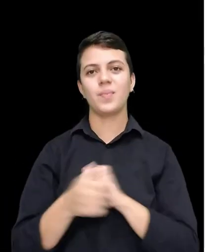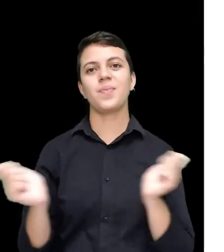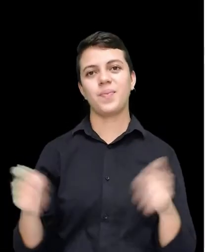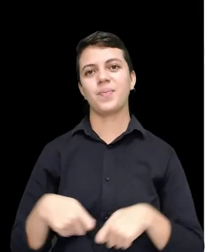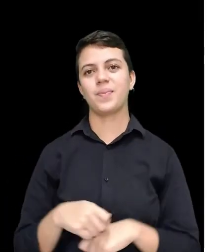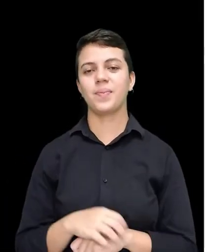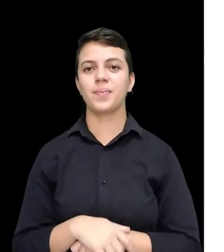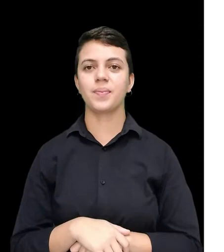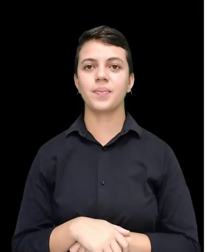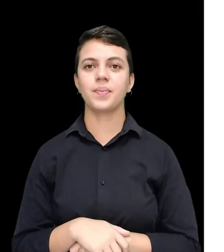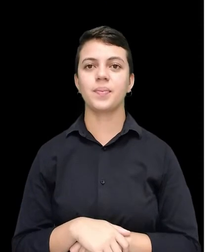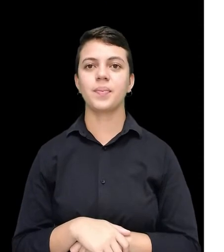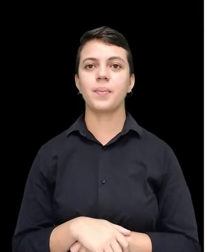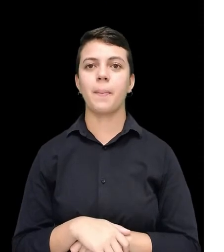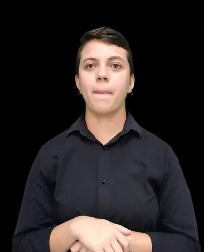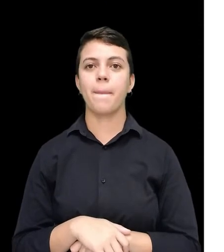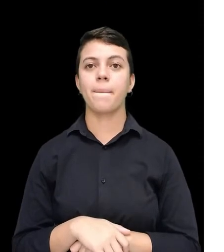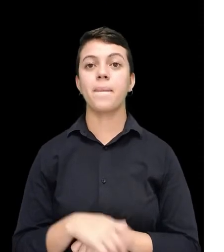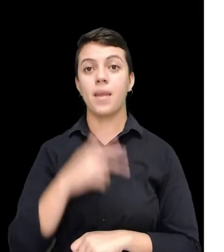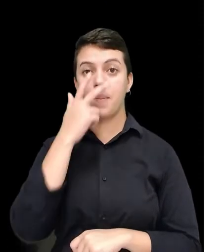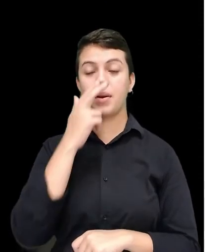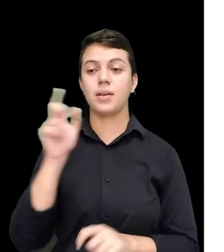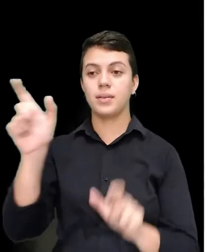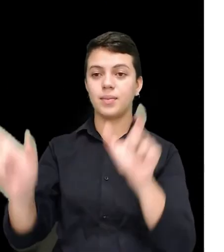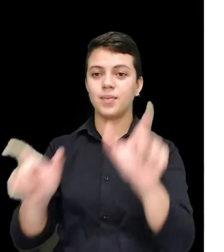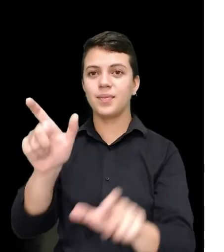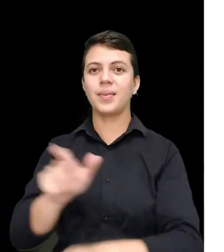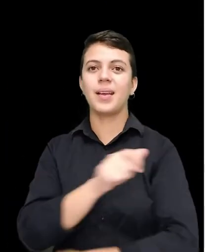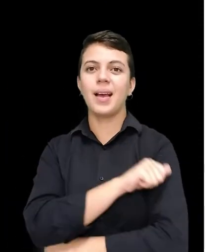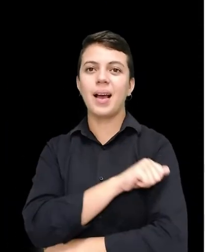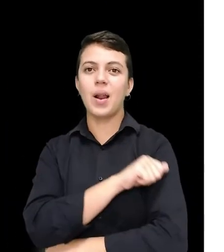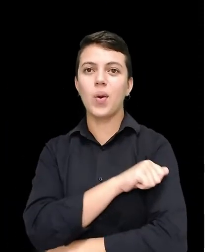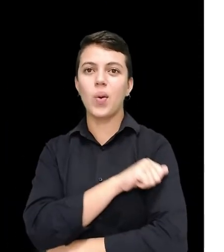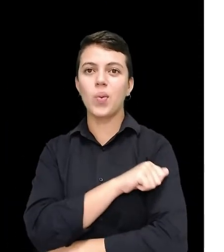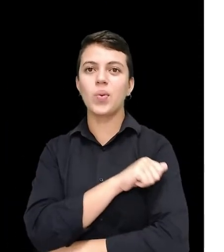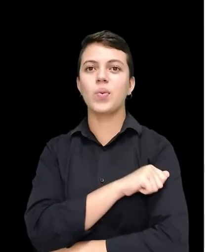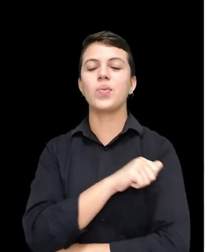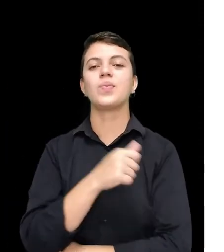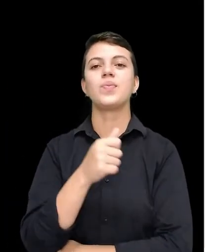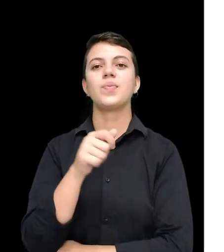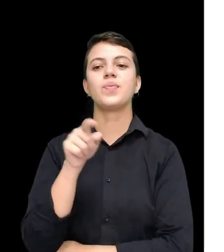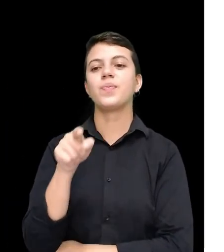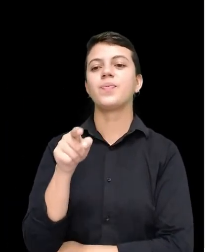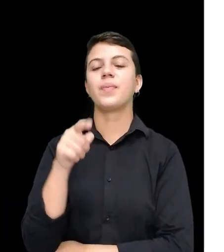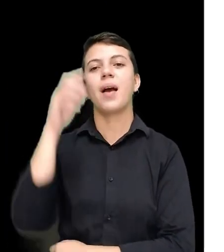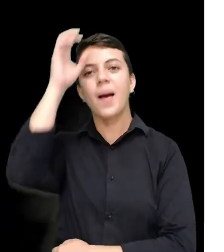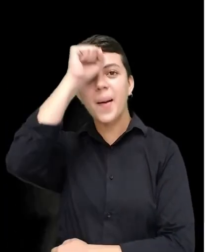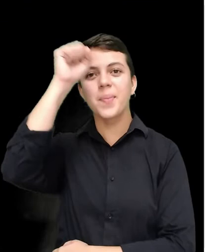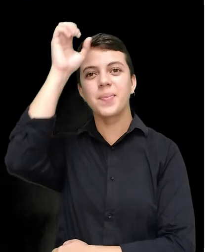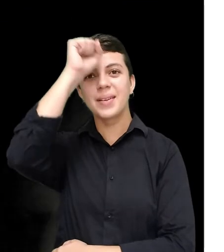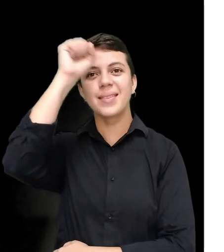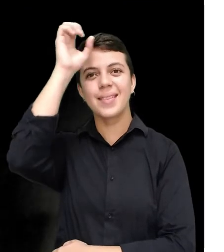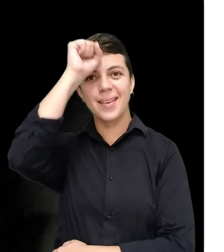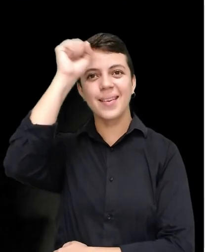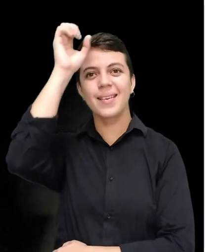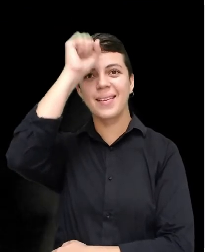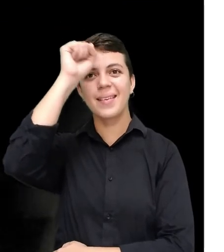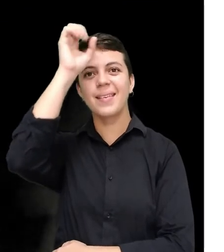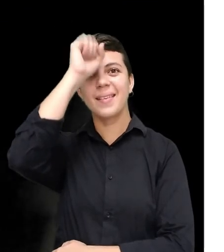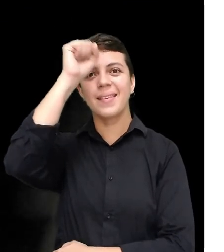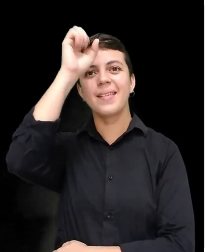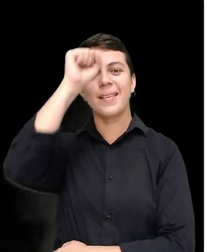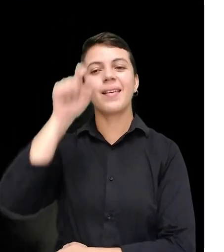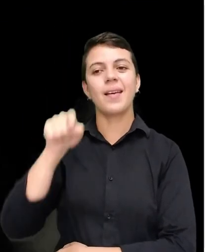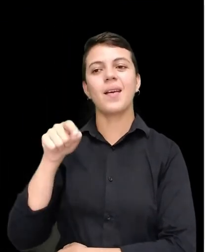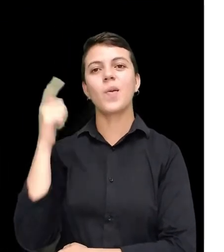que reconhecem aí a criança como sujeito, né, o aprendente, no caso, o discente,